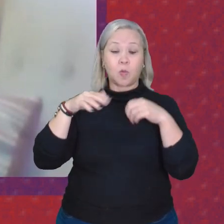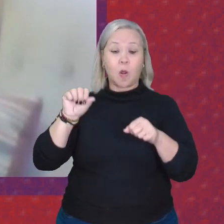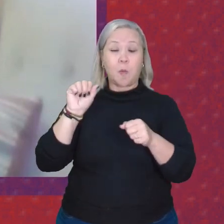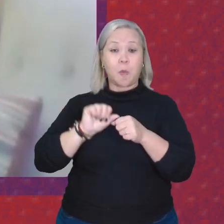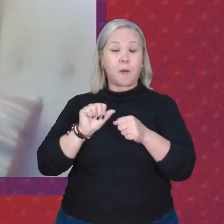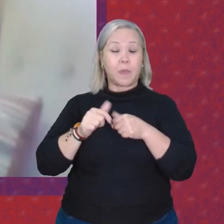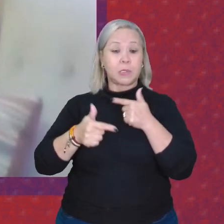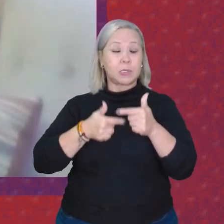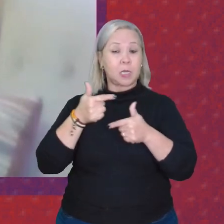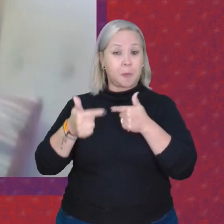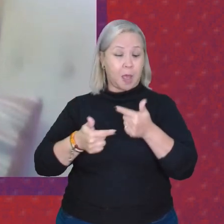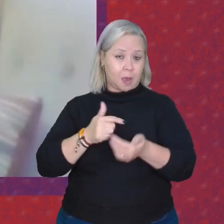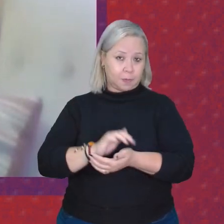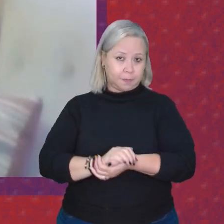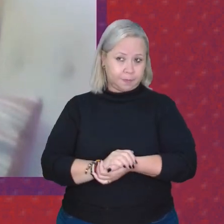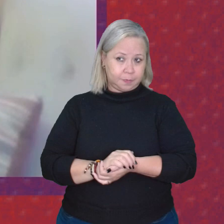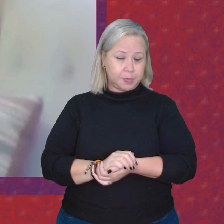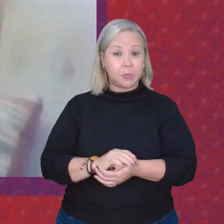trabalhos e mais,